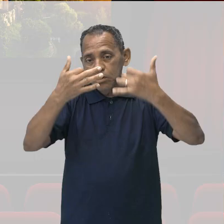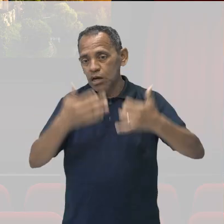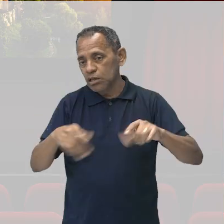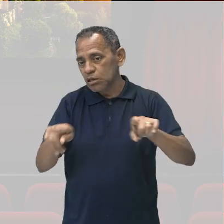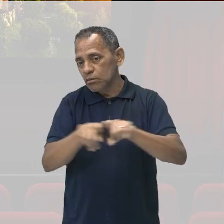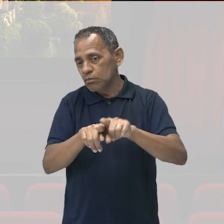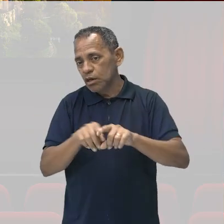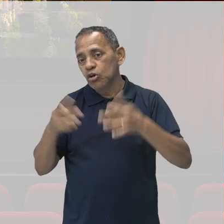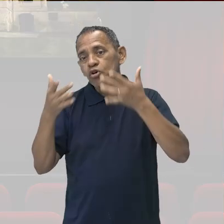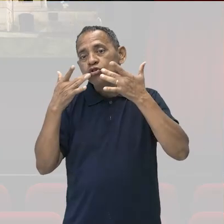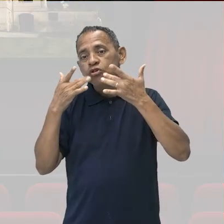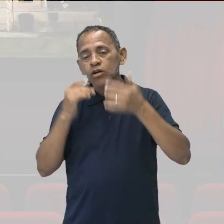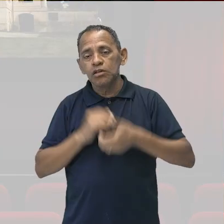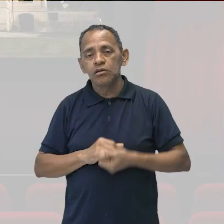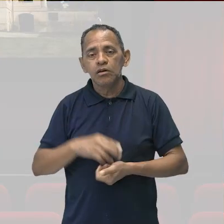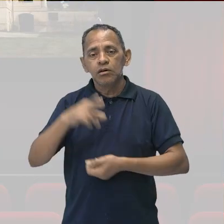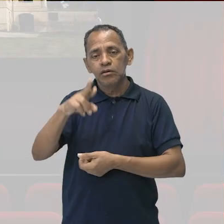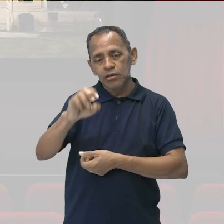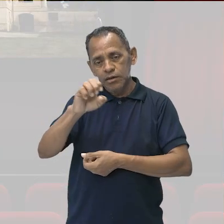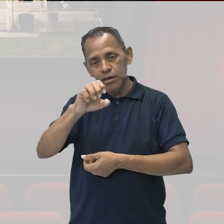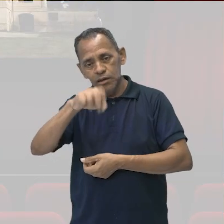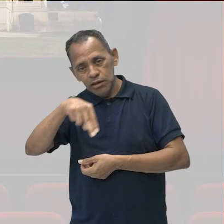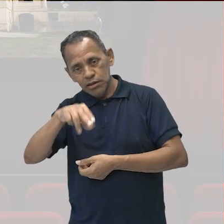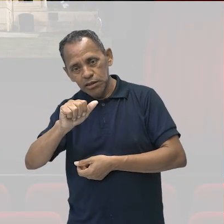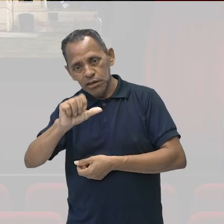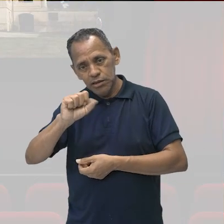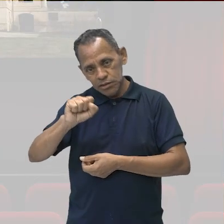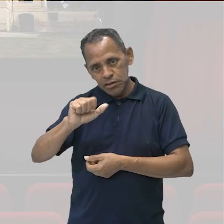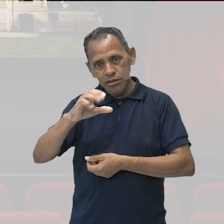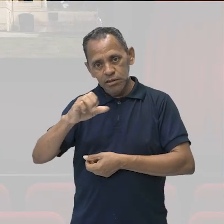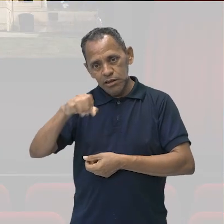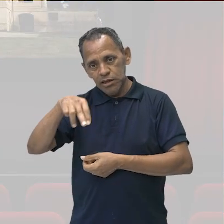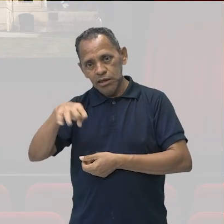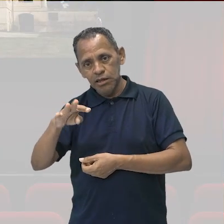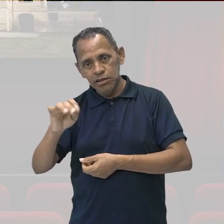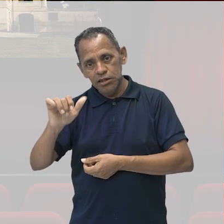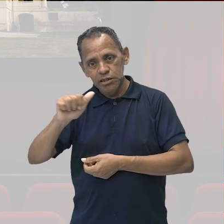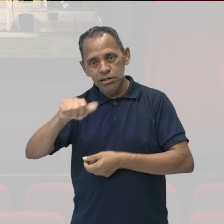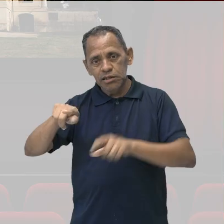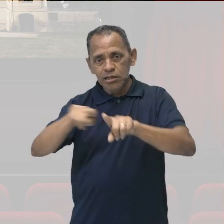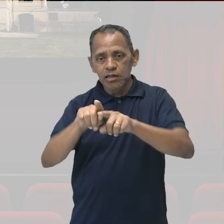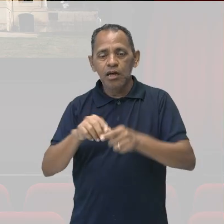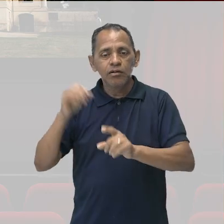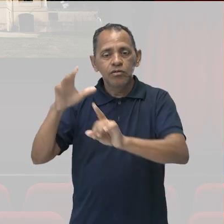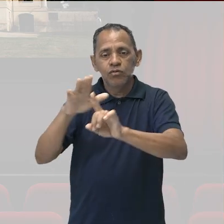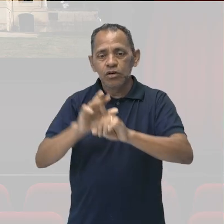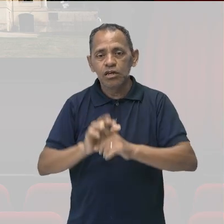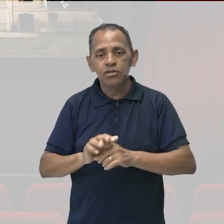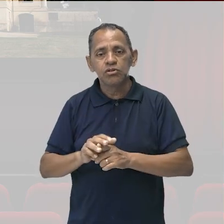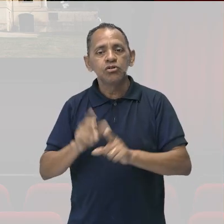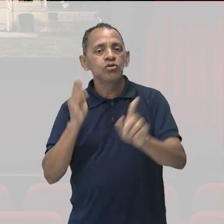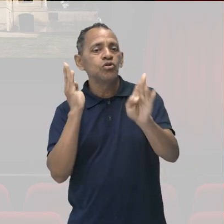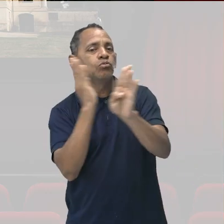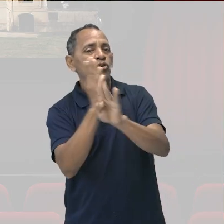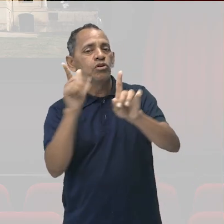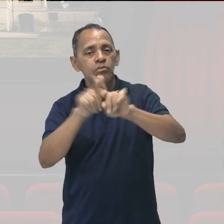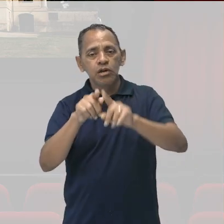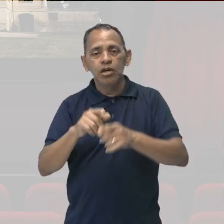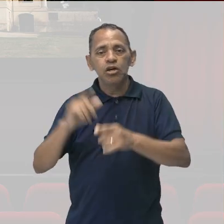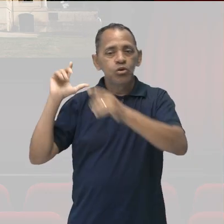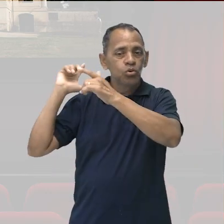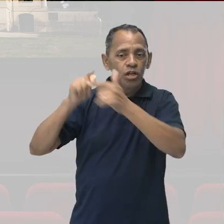Dando continuidade, vamos falar então sobre o teatro renascentista, influenciado pelo redescobrimento